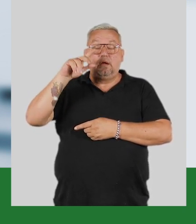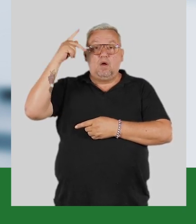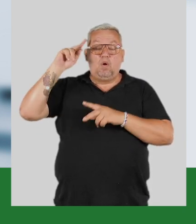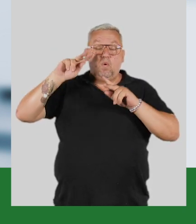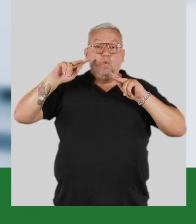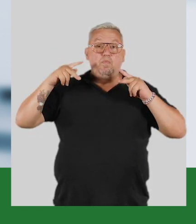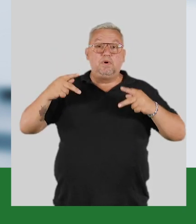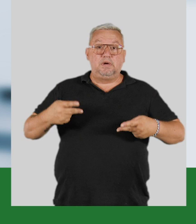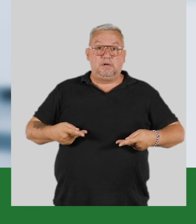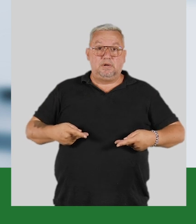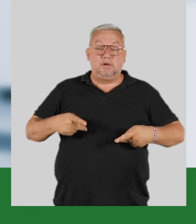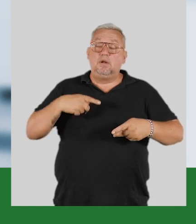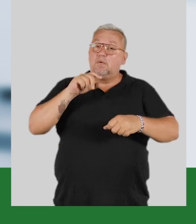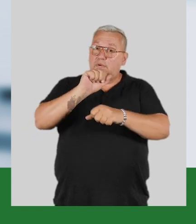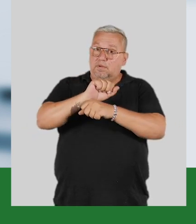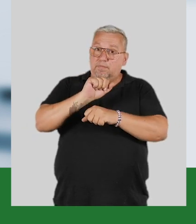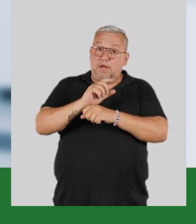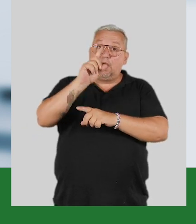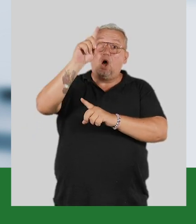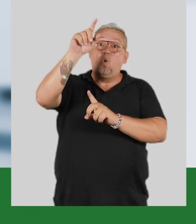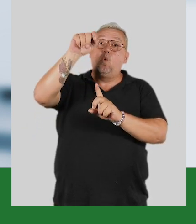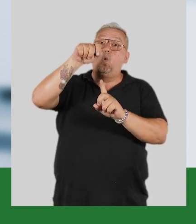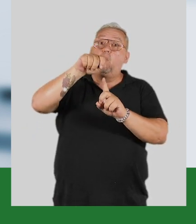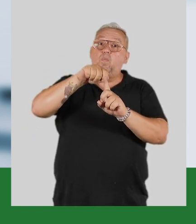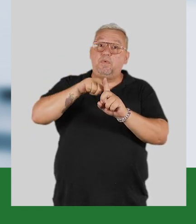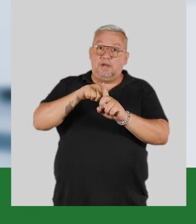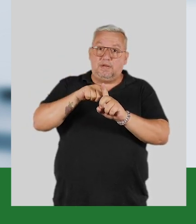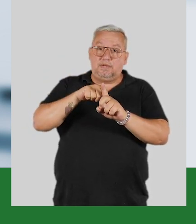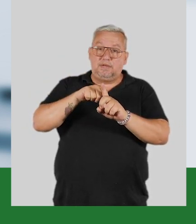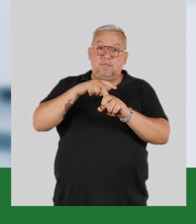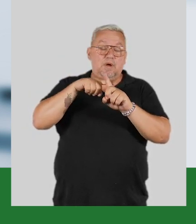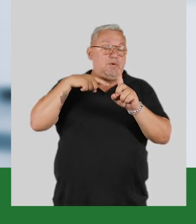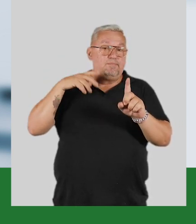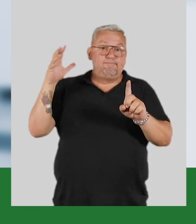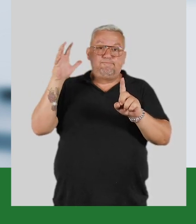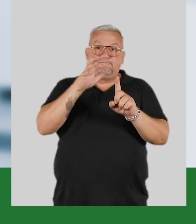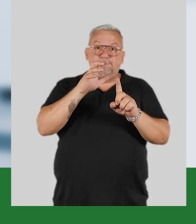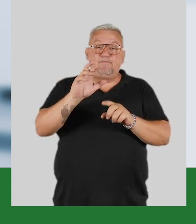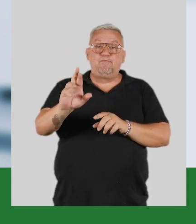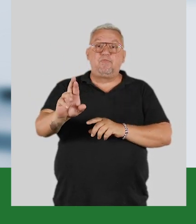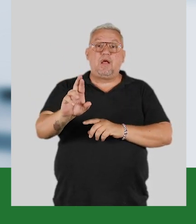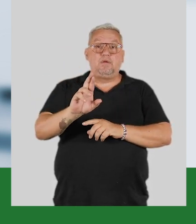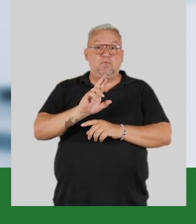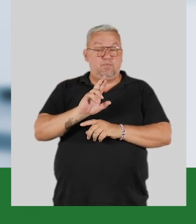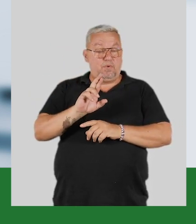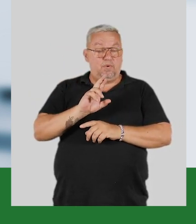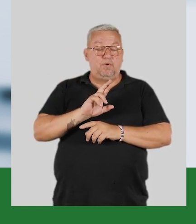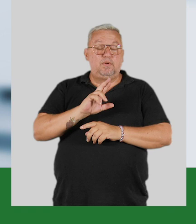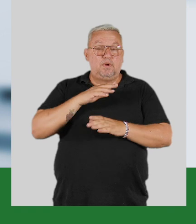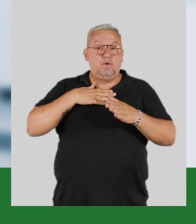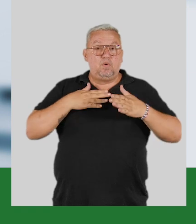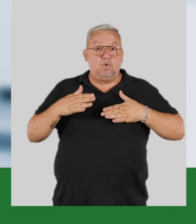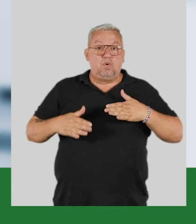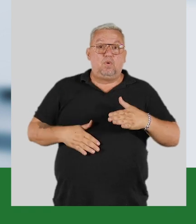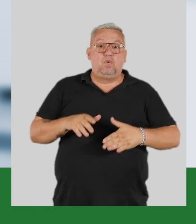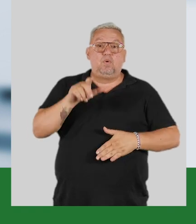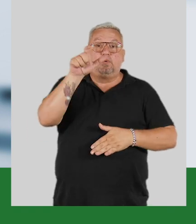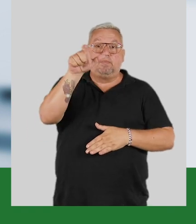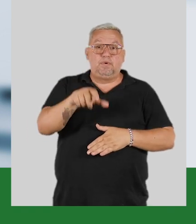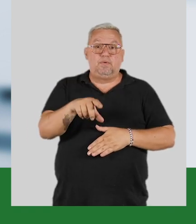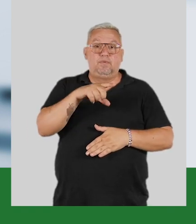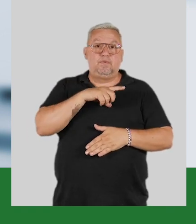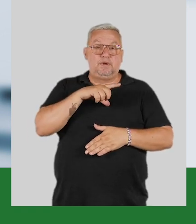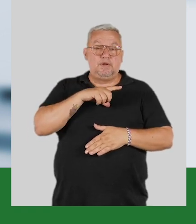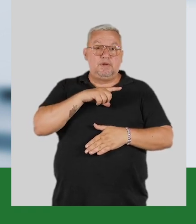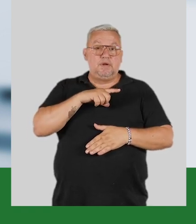vacinação em pelo menos um mês, tá? De forma que a imunoglobulina não interfira na resposta que o organismo da pessoa